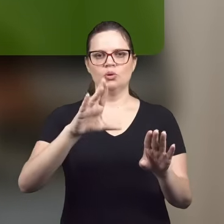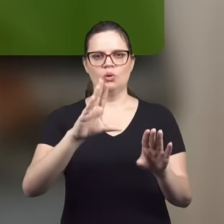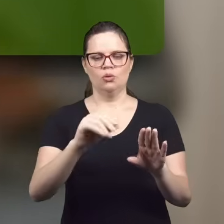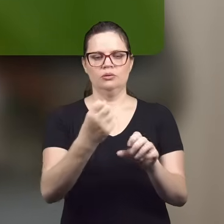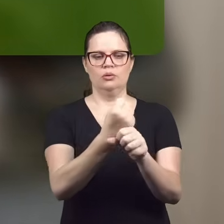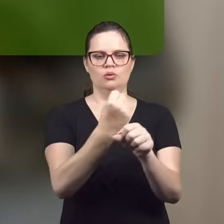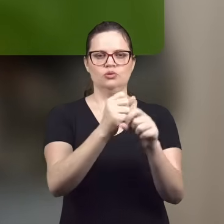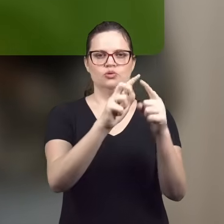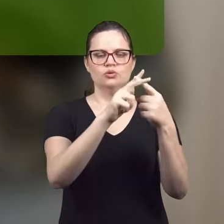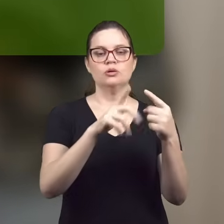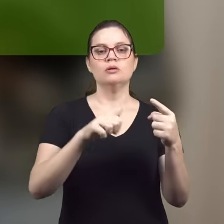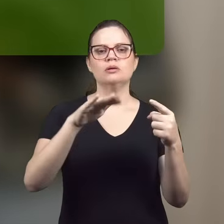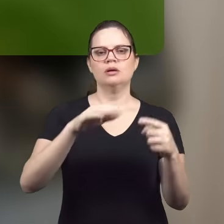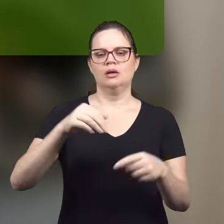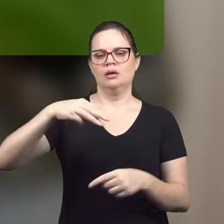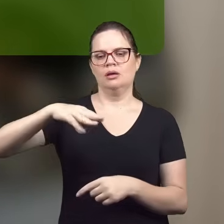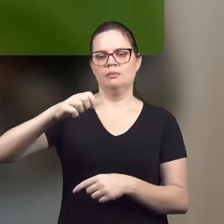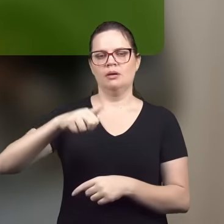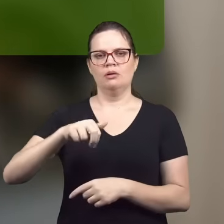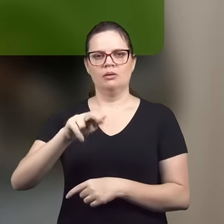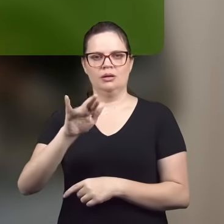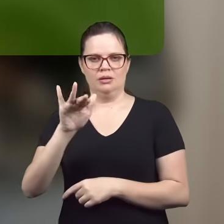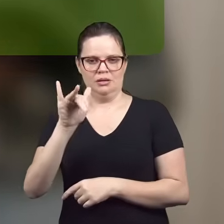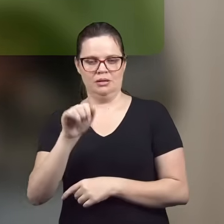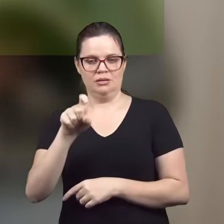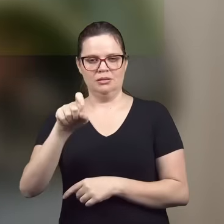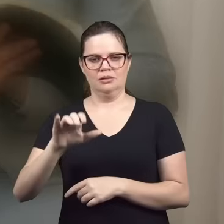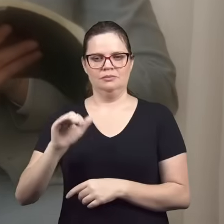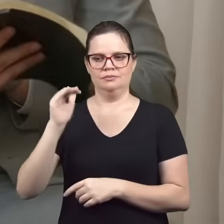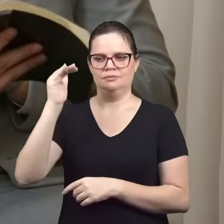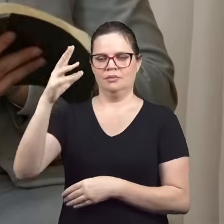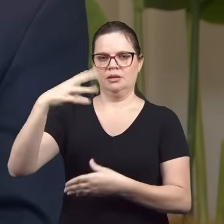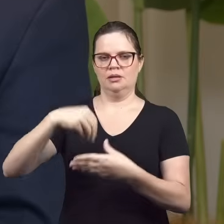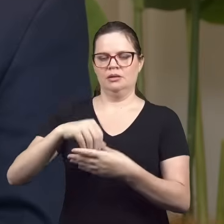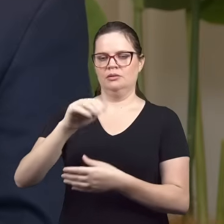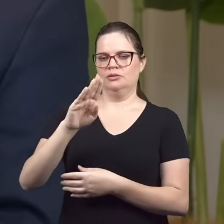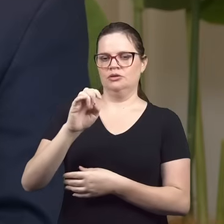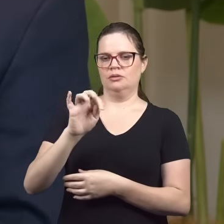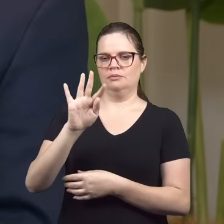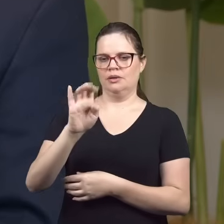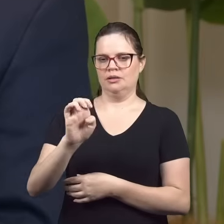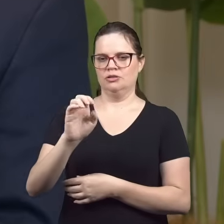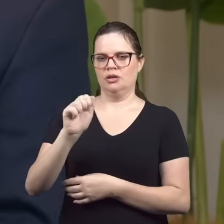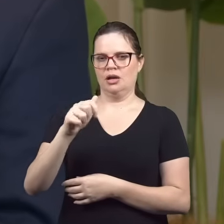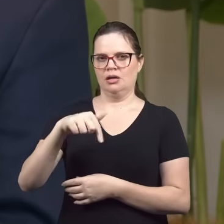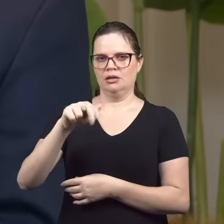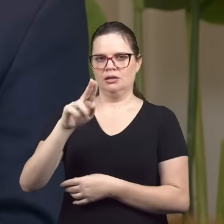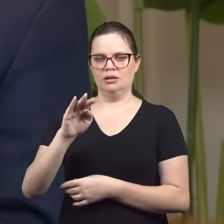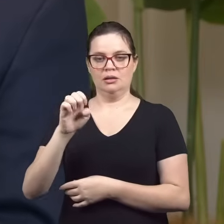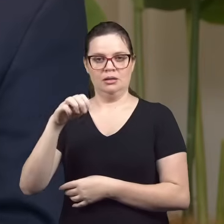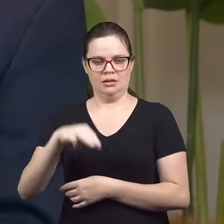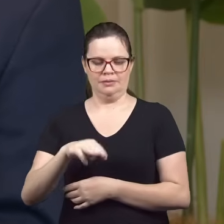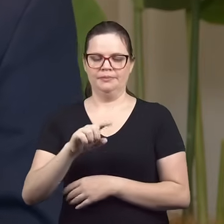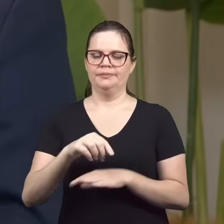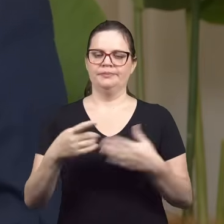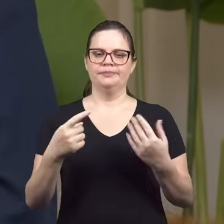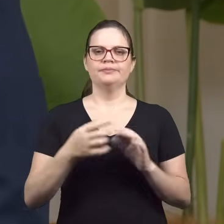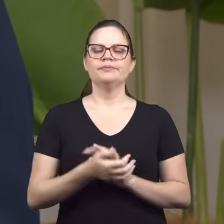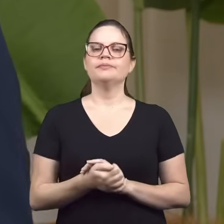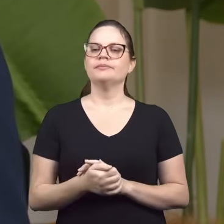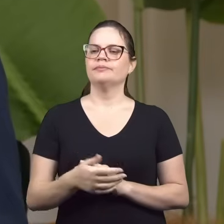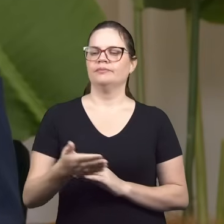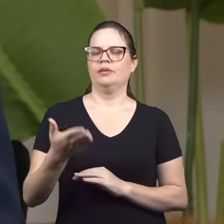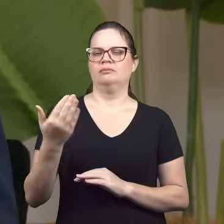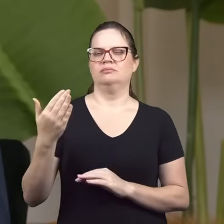de Recabe, maioral do distrito de Bet-Aquerem. Pois é, na época de Neemias,